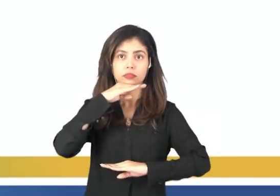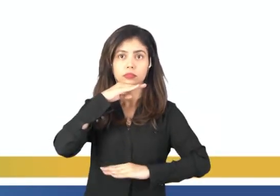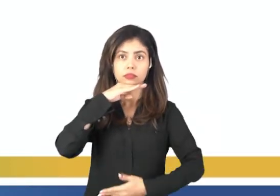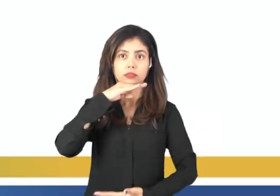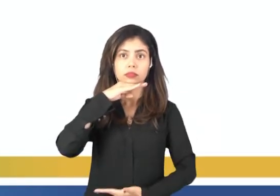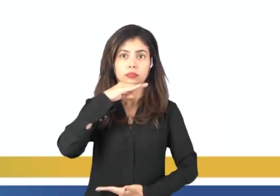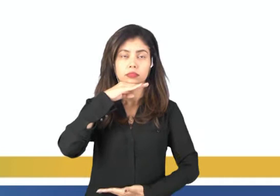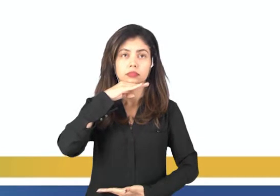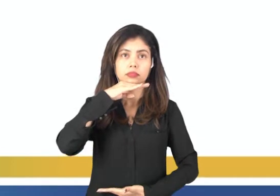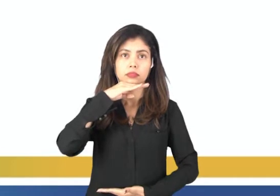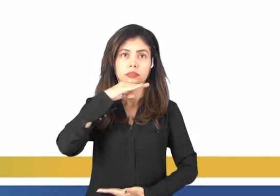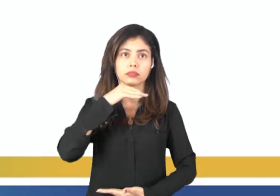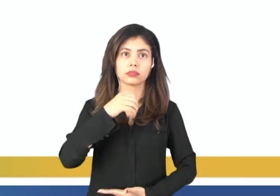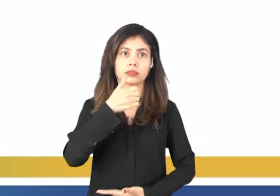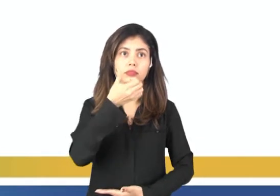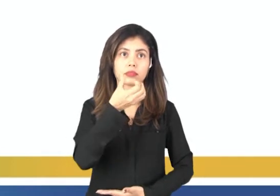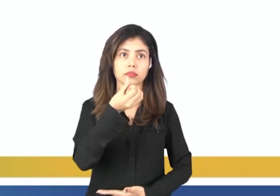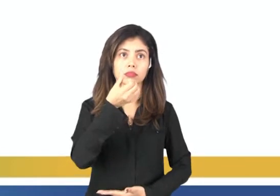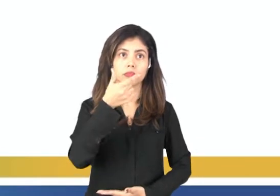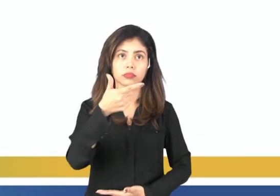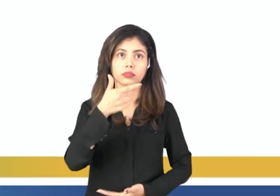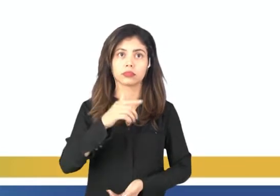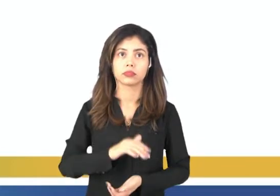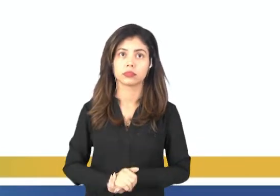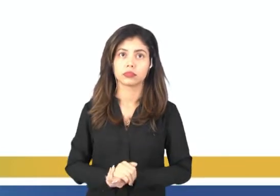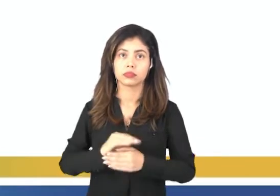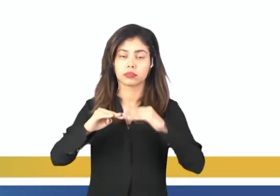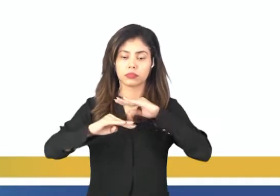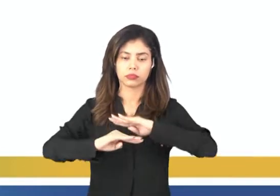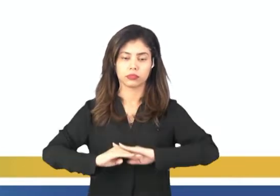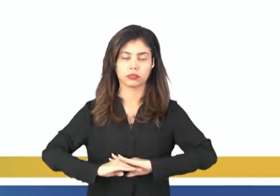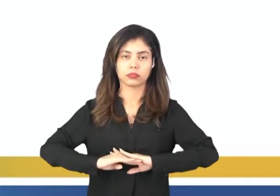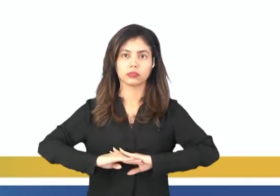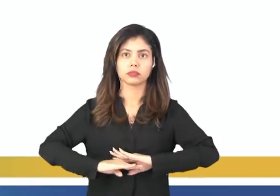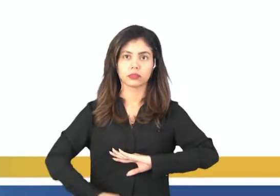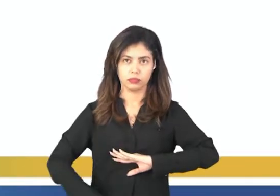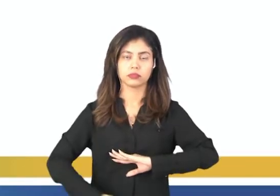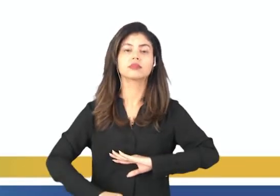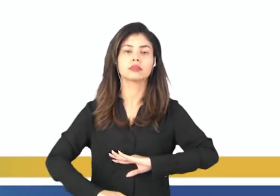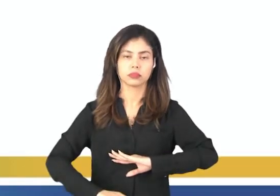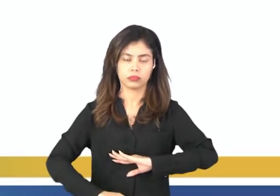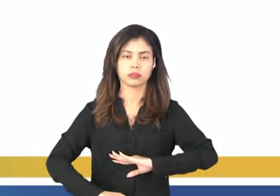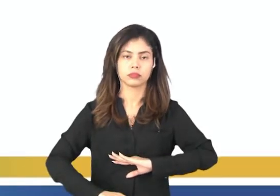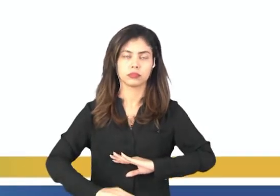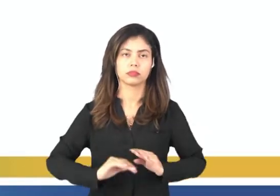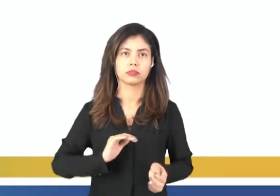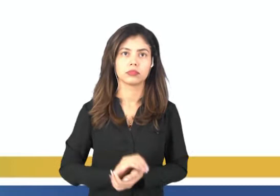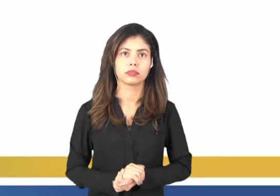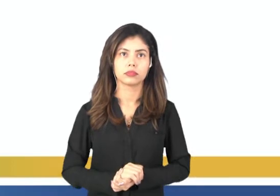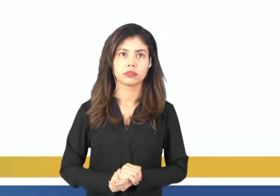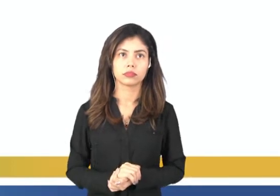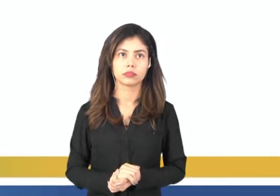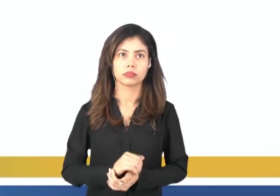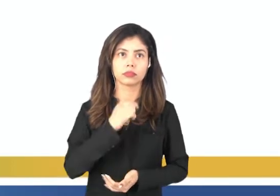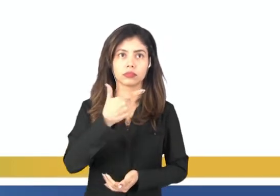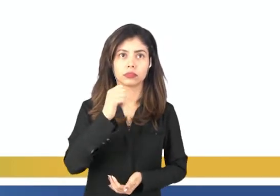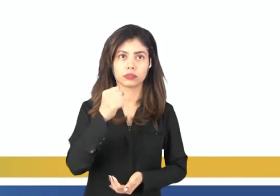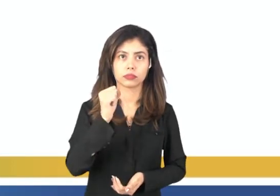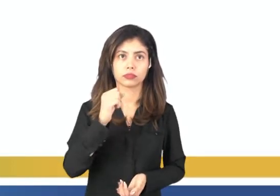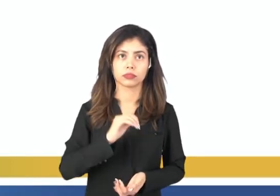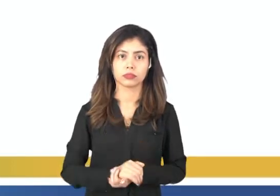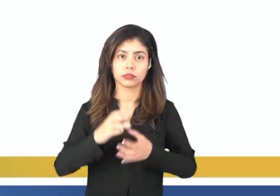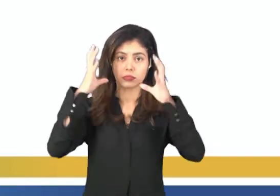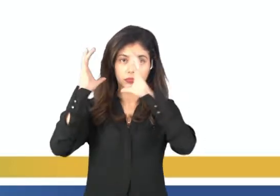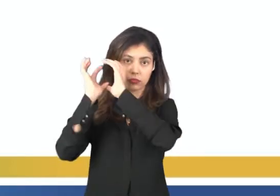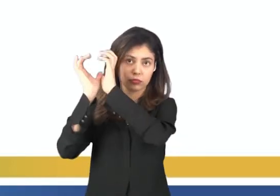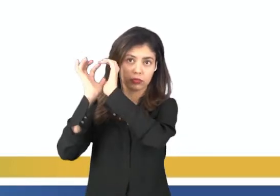cintura escapular 62 ossos nos membros inferiores que seriam as nossas pernas em que na cintura pélvica 28 horas